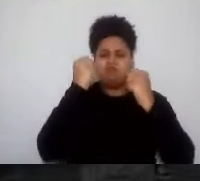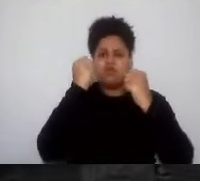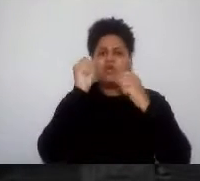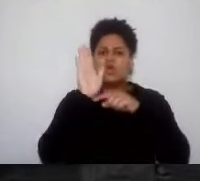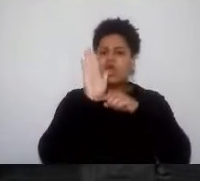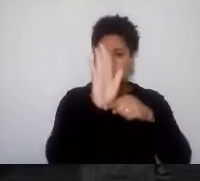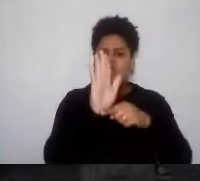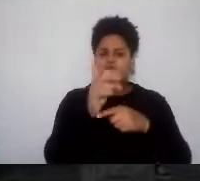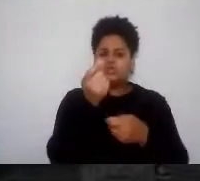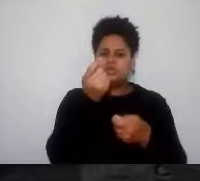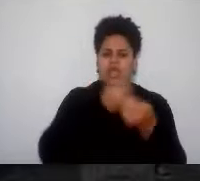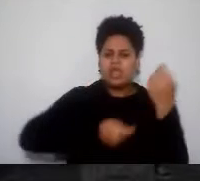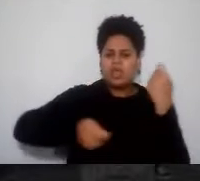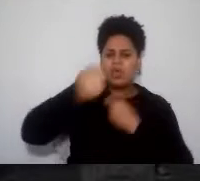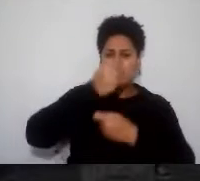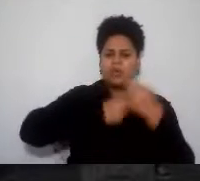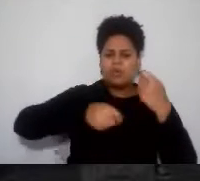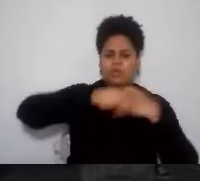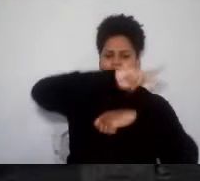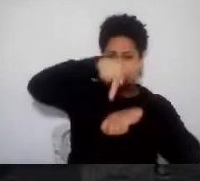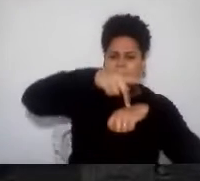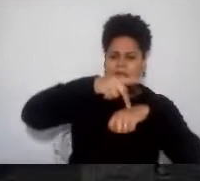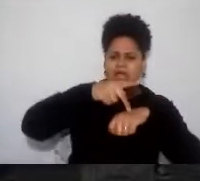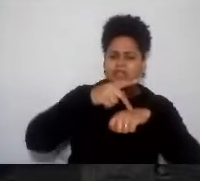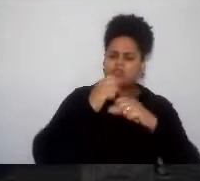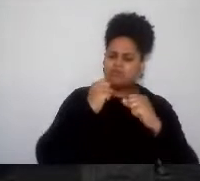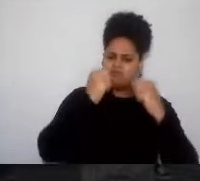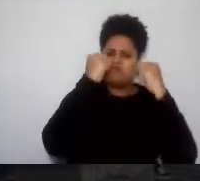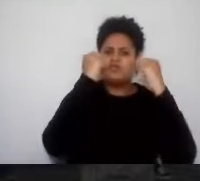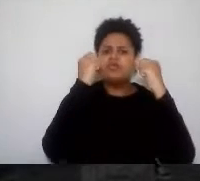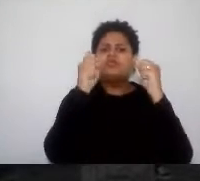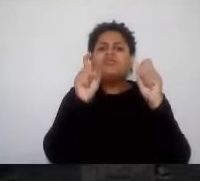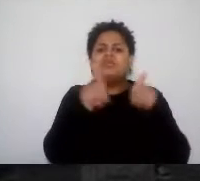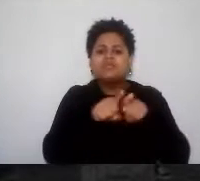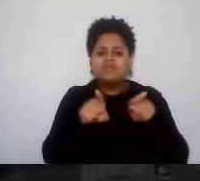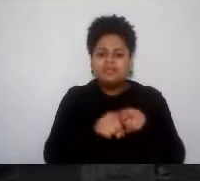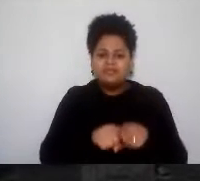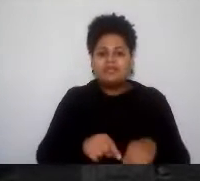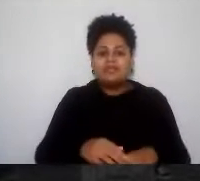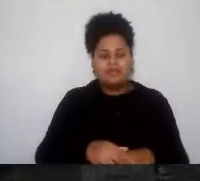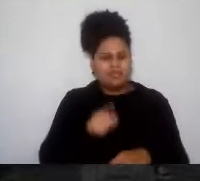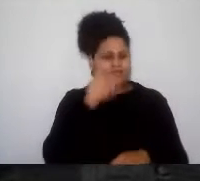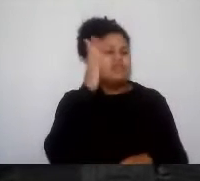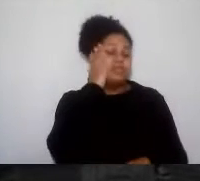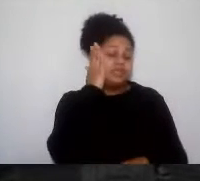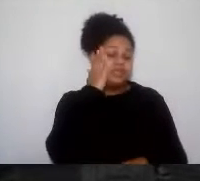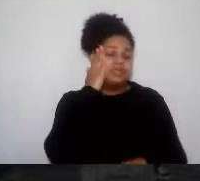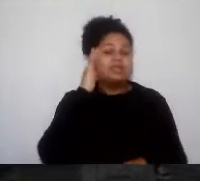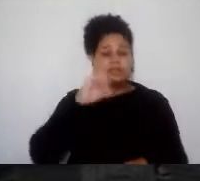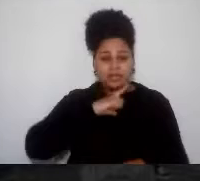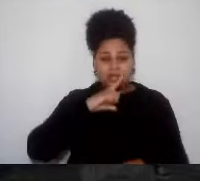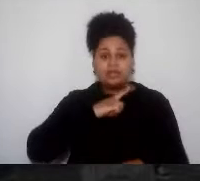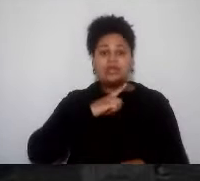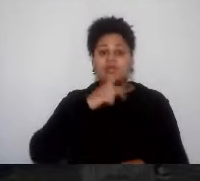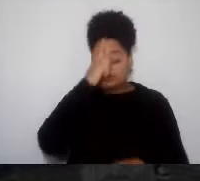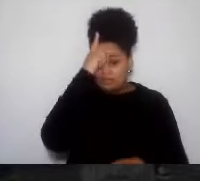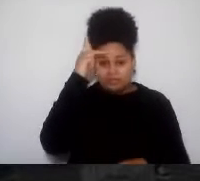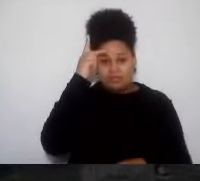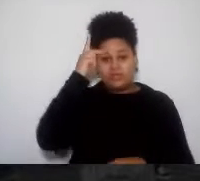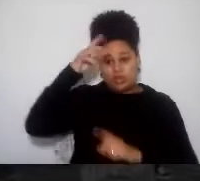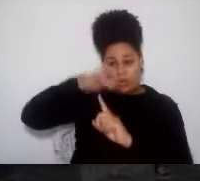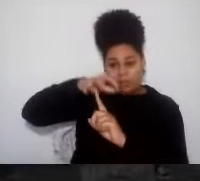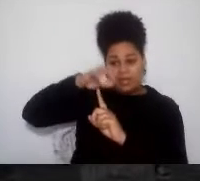as melhores PLRs hoje do país, de hoje não, de algum tempo para cá, o exemplo é os metalúrgicos do